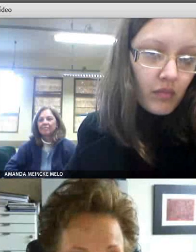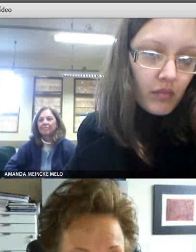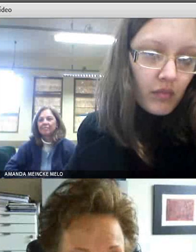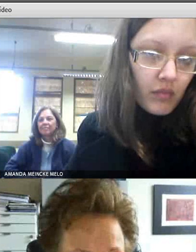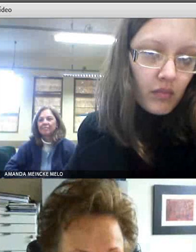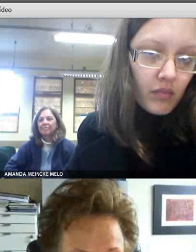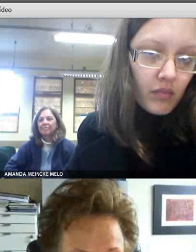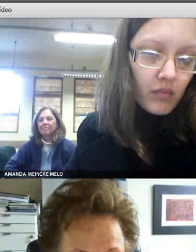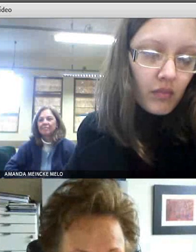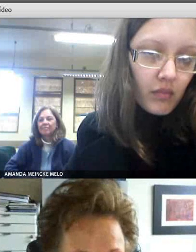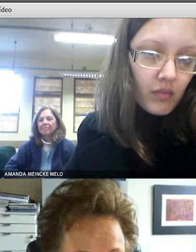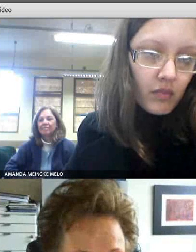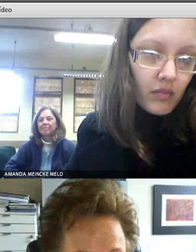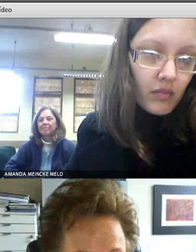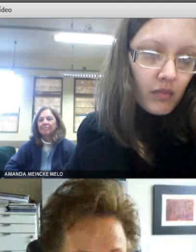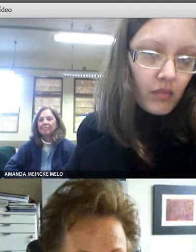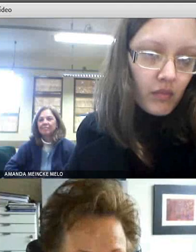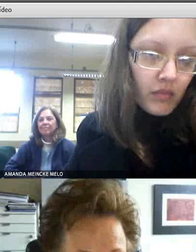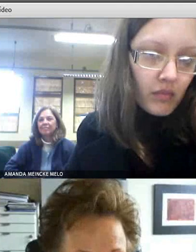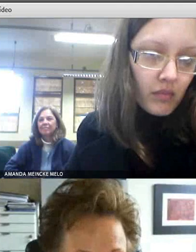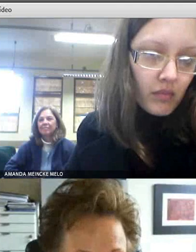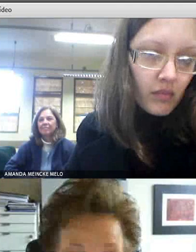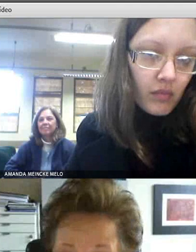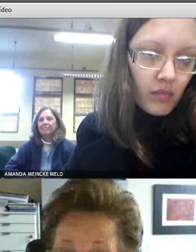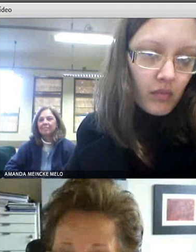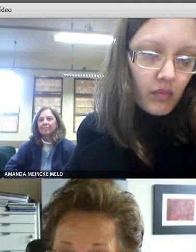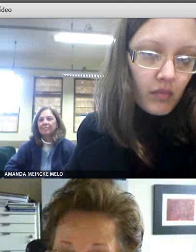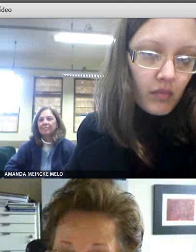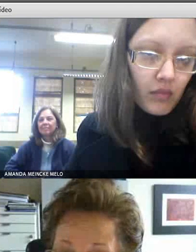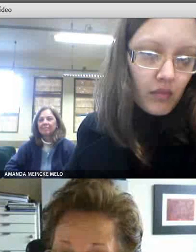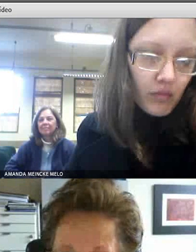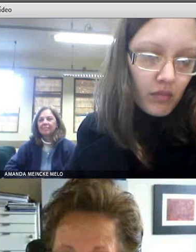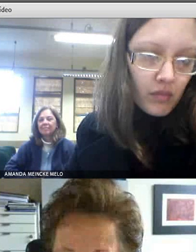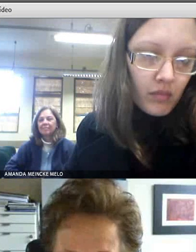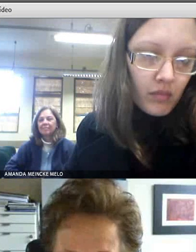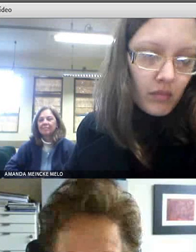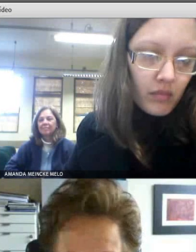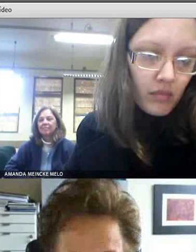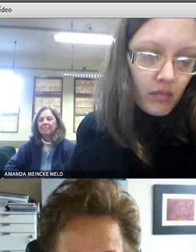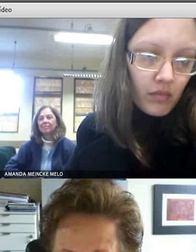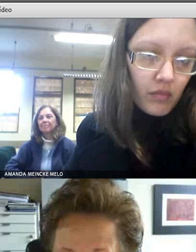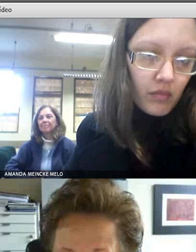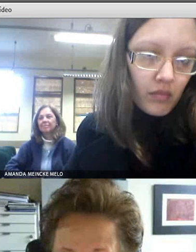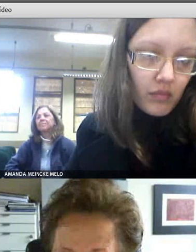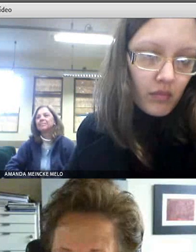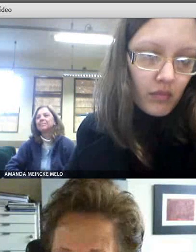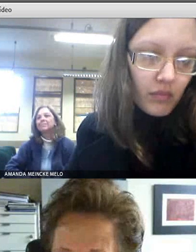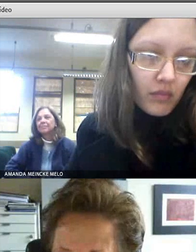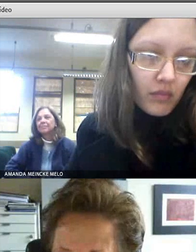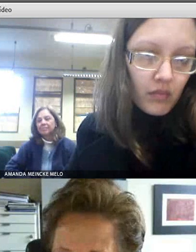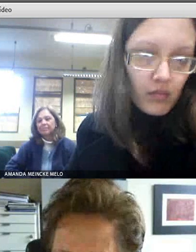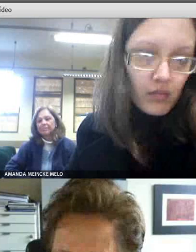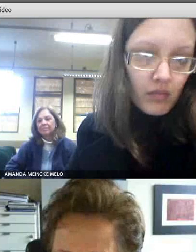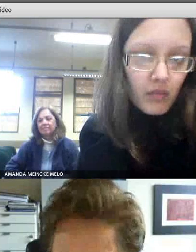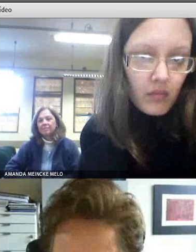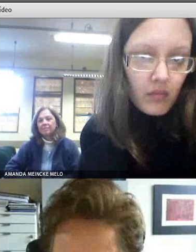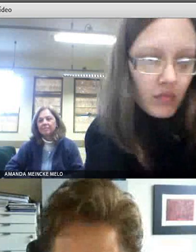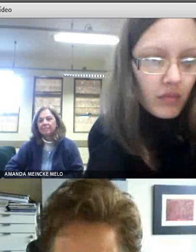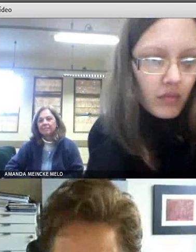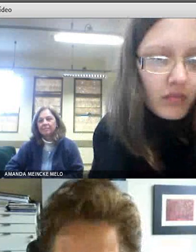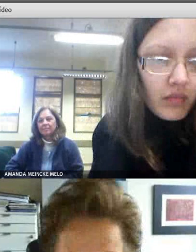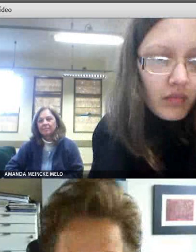Devem contar com a ajuda da UFPEL. Ah, sim, sim. E nós estamos convidando, e eu tenho uma aluna que fez a